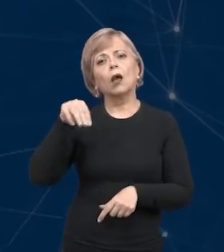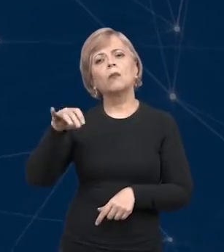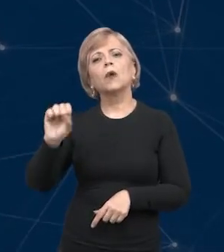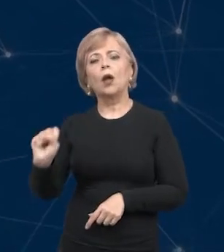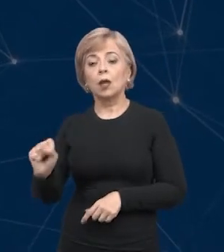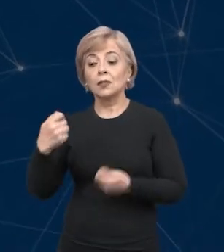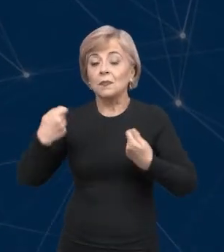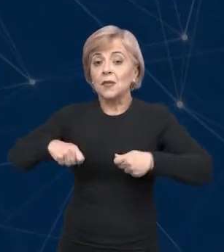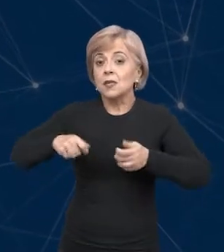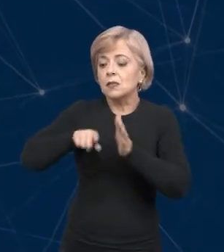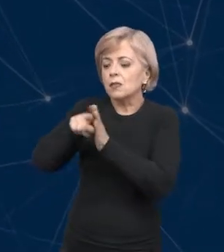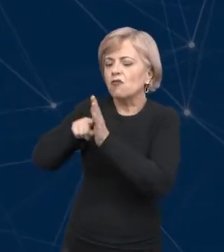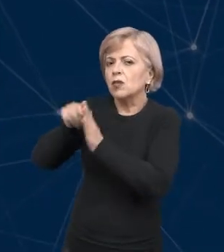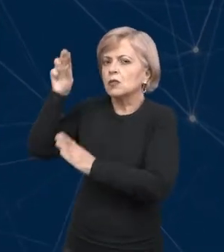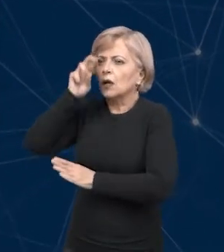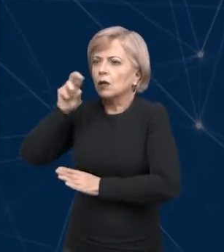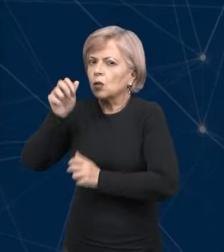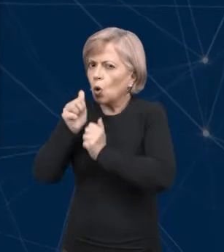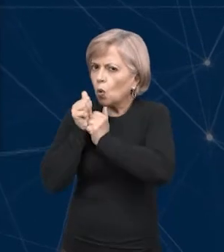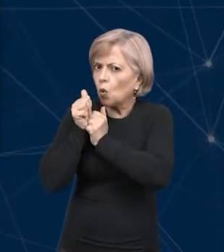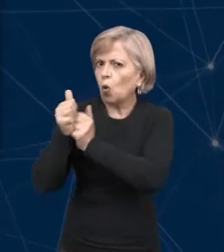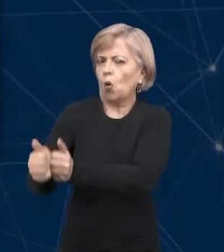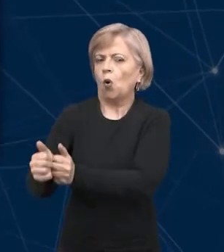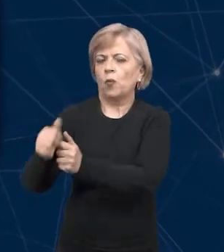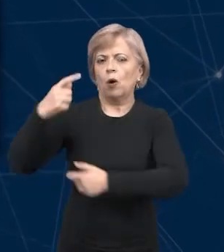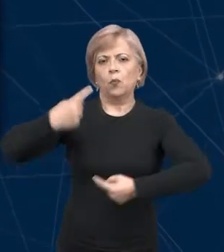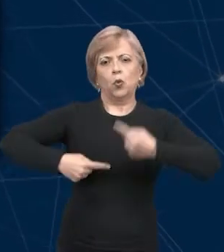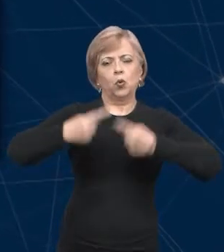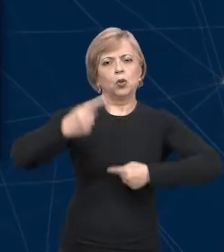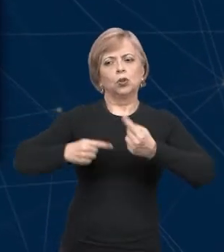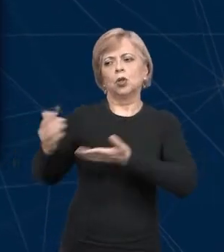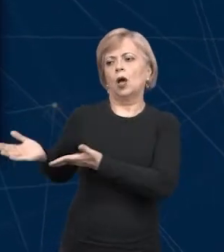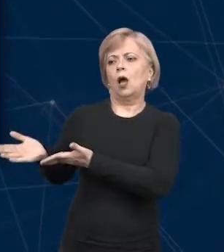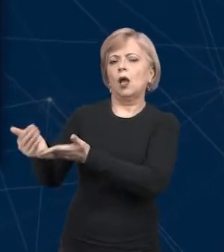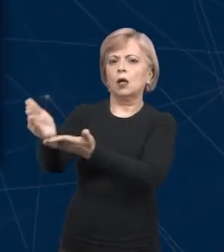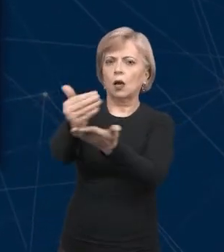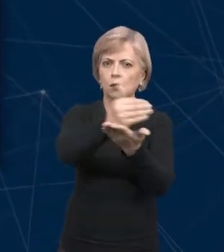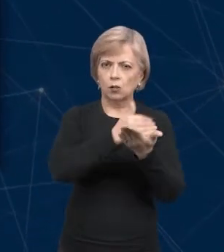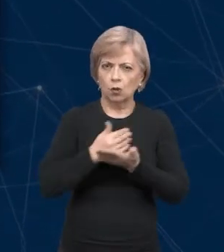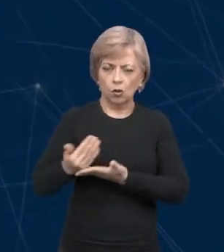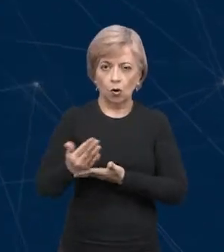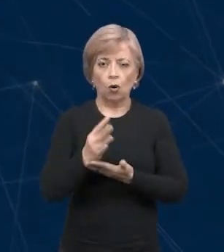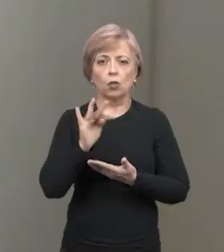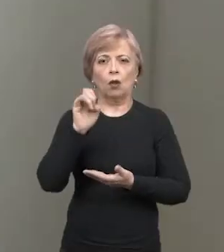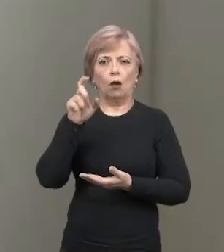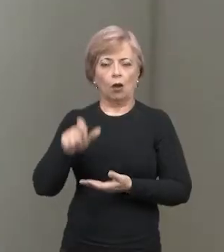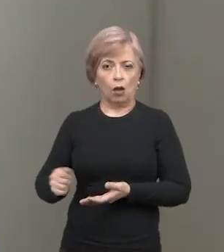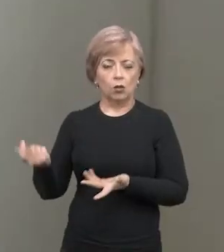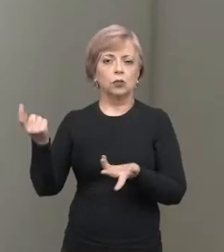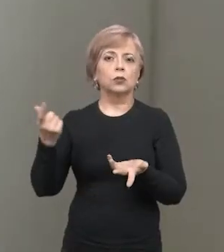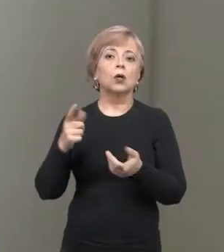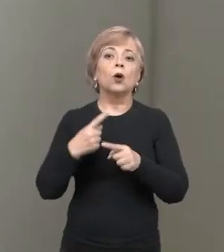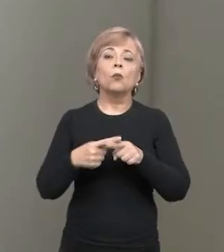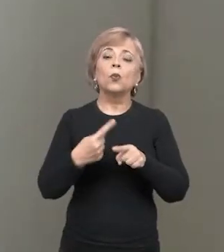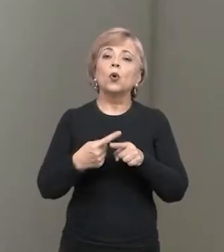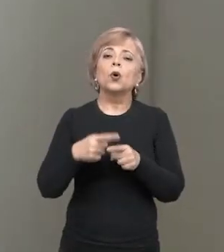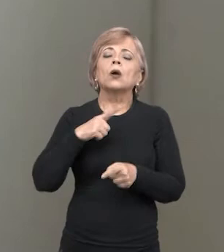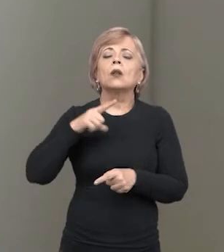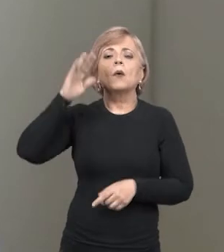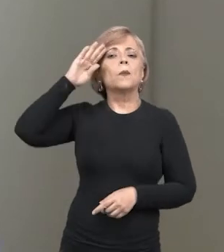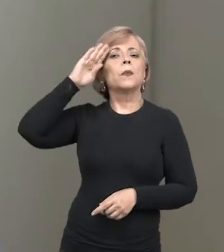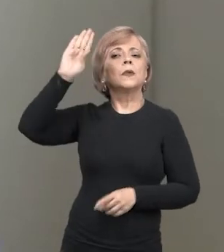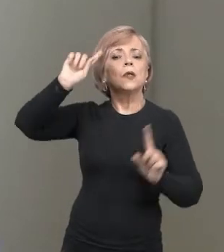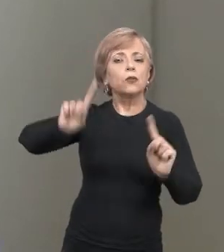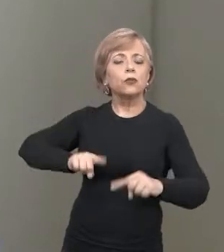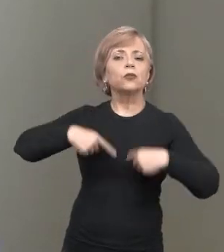uma fiscalização, um acompanhamento dessa política arrecadatória em qualquer ente federativo, eu imagino que seja o principal